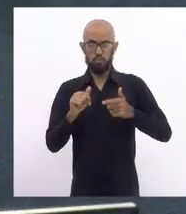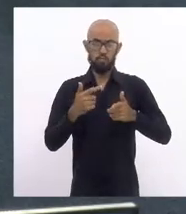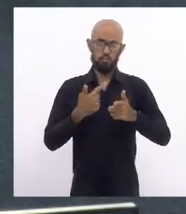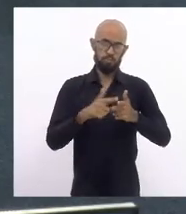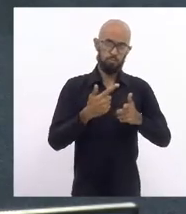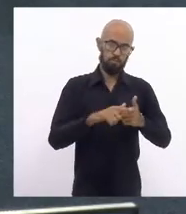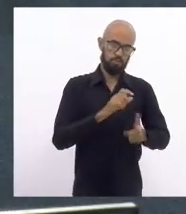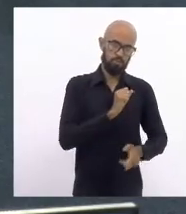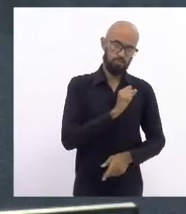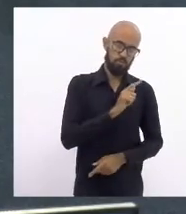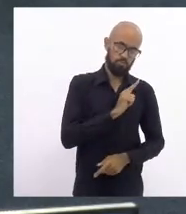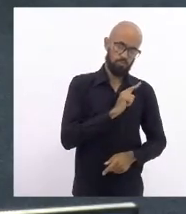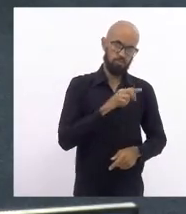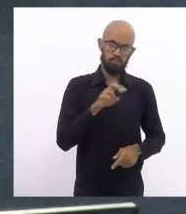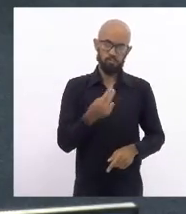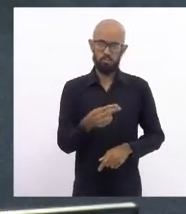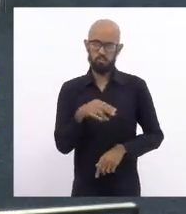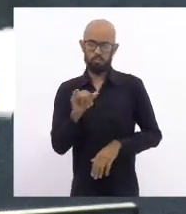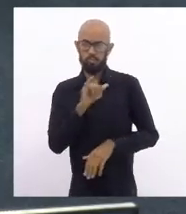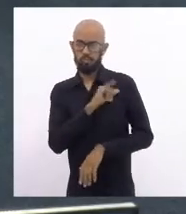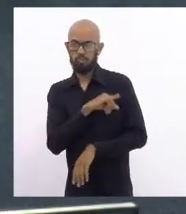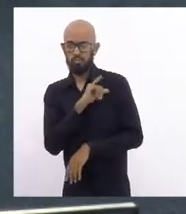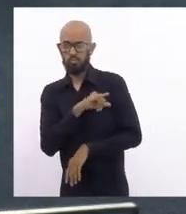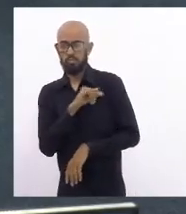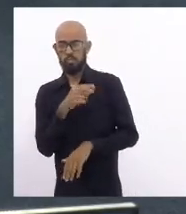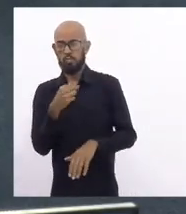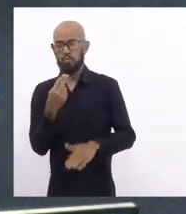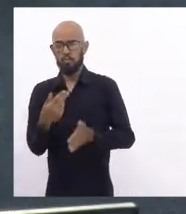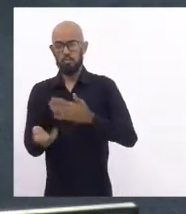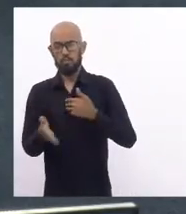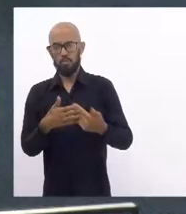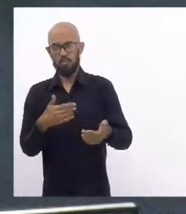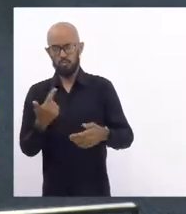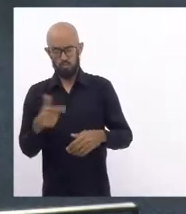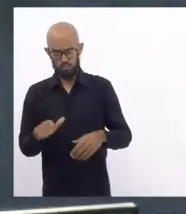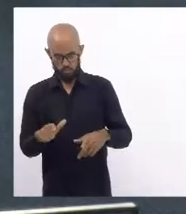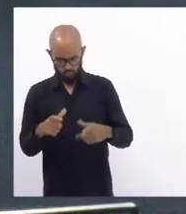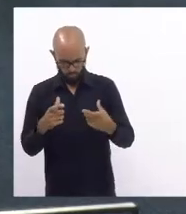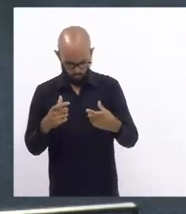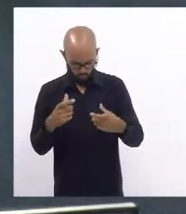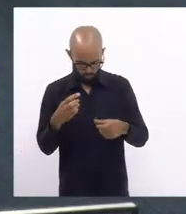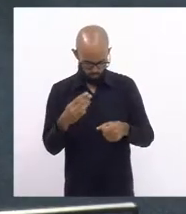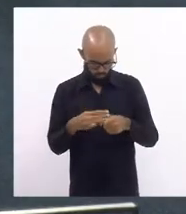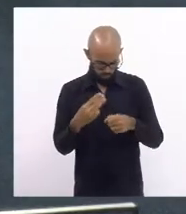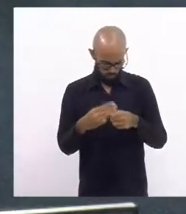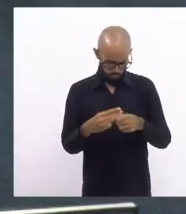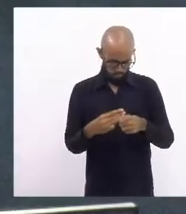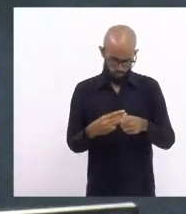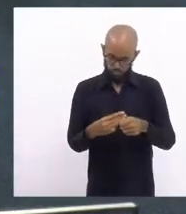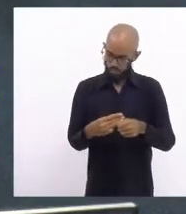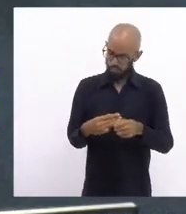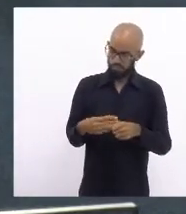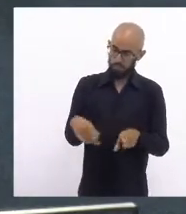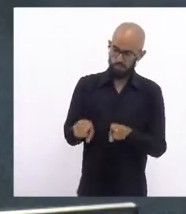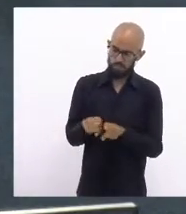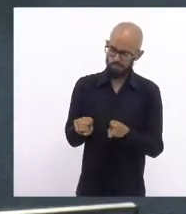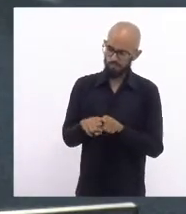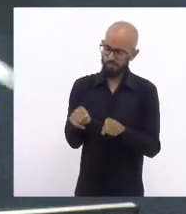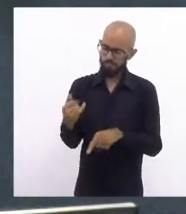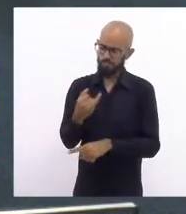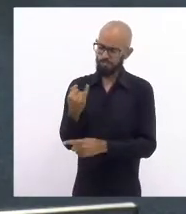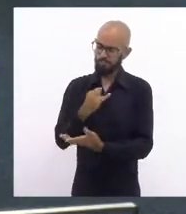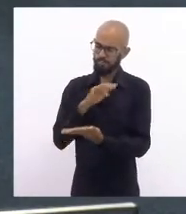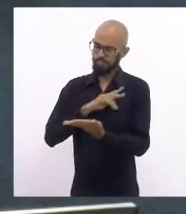a situação da cidade do Rio de Janeiro ou de qualquer outra cidade do estado do Rio de Janeiro. E aí, senhor presidente, muito importante também